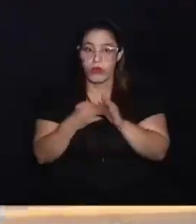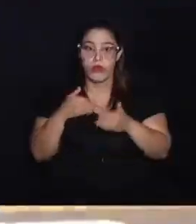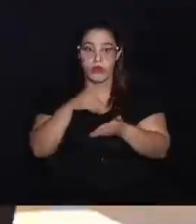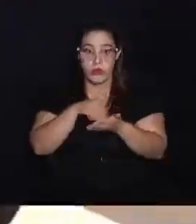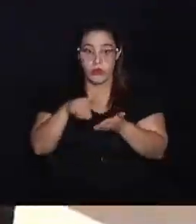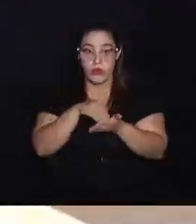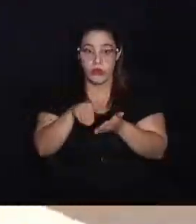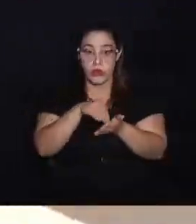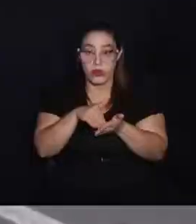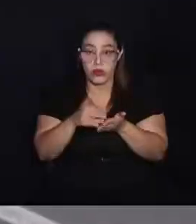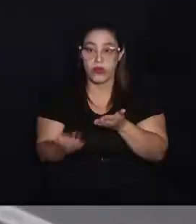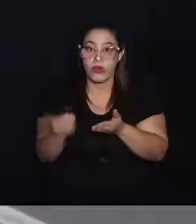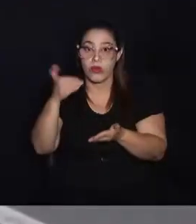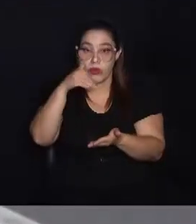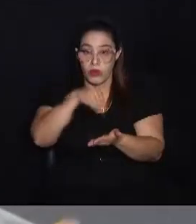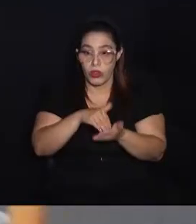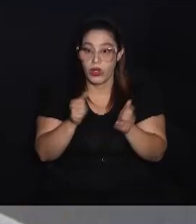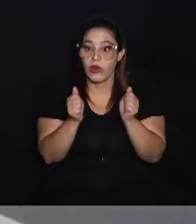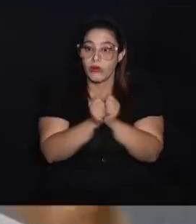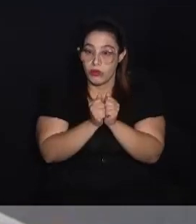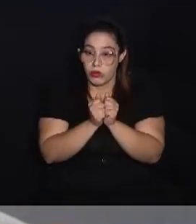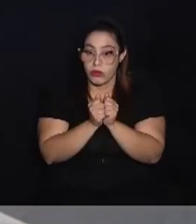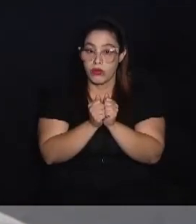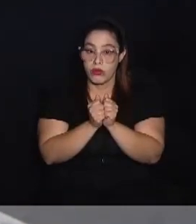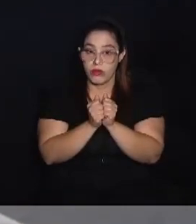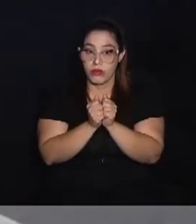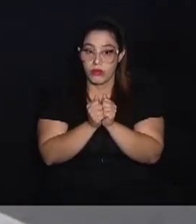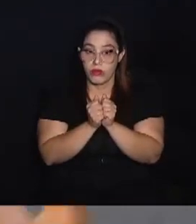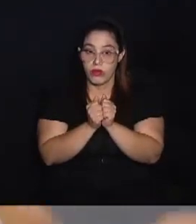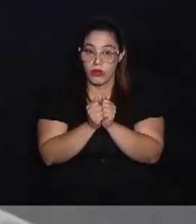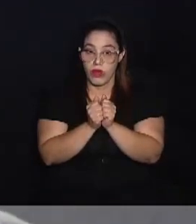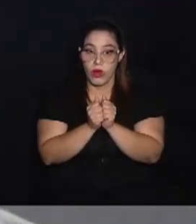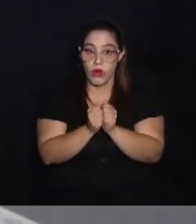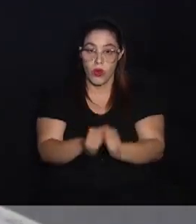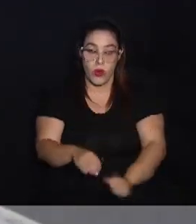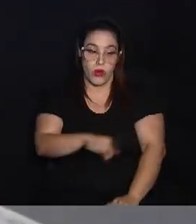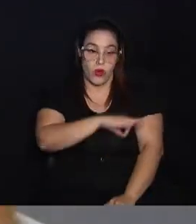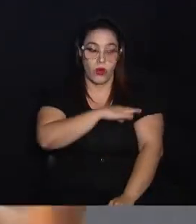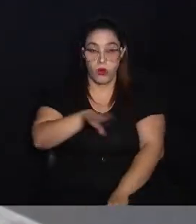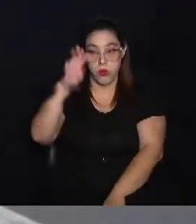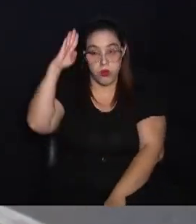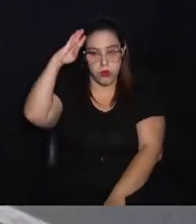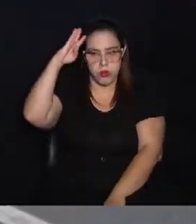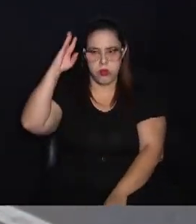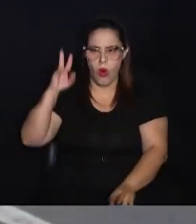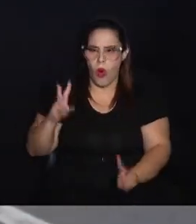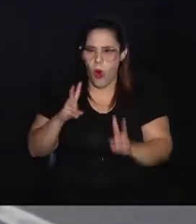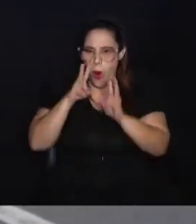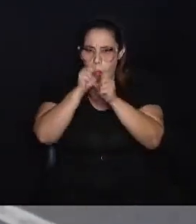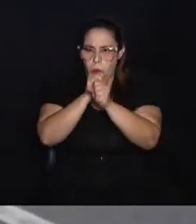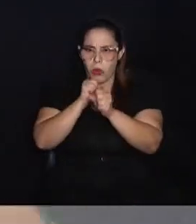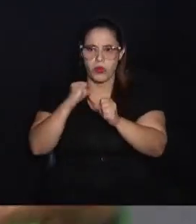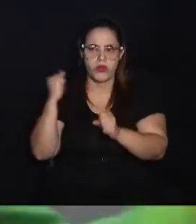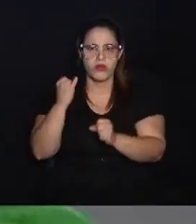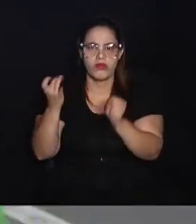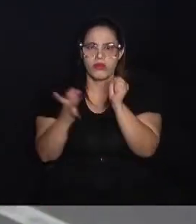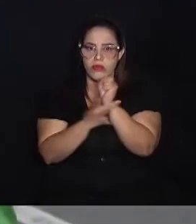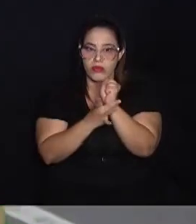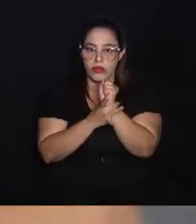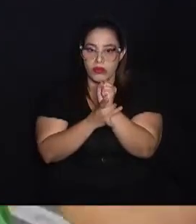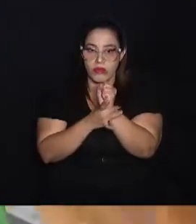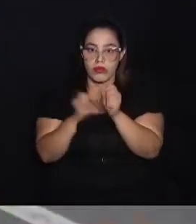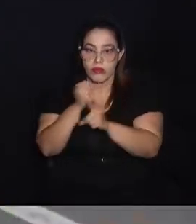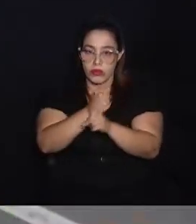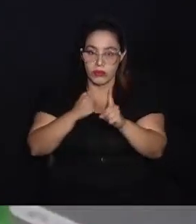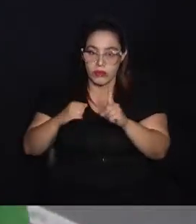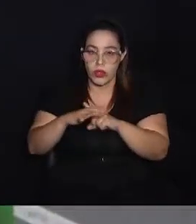secretarias As vieram nossas conosco, né? gloriosas A bandas parte das Forças que Armadas é sempre muito importante, abrilhantam as o forças de desfile de 7 de segurança, setembro. mas a